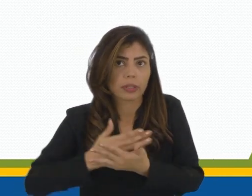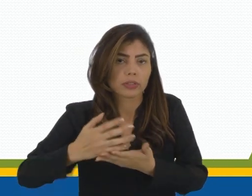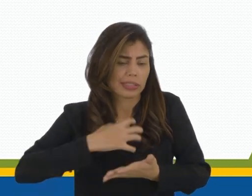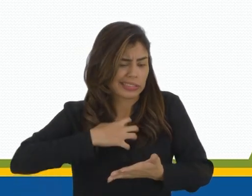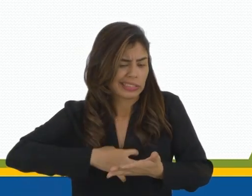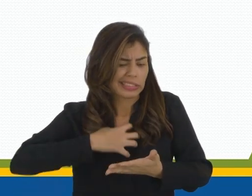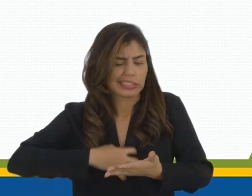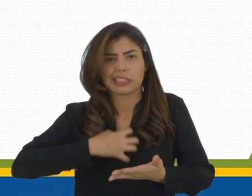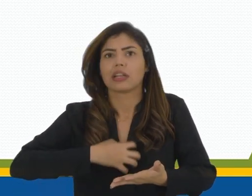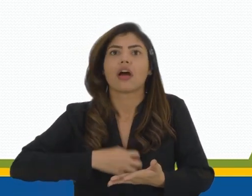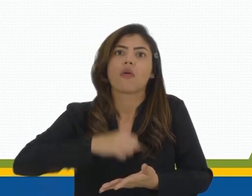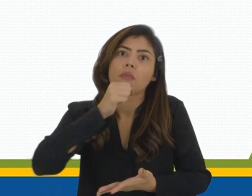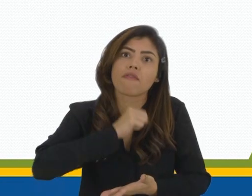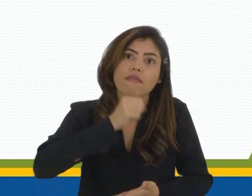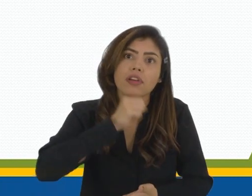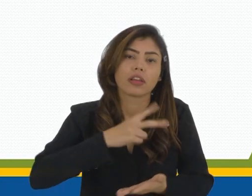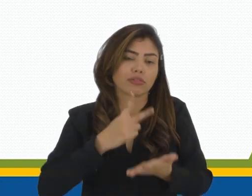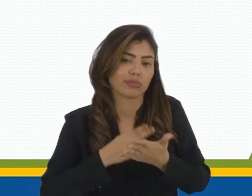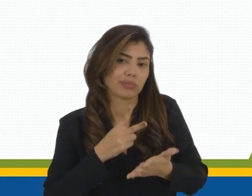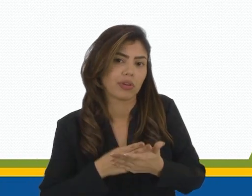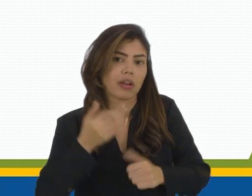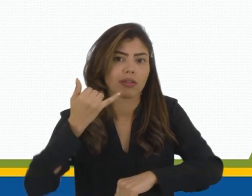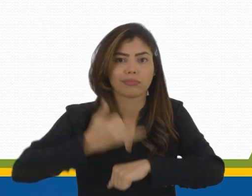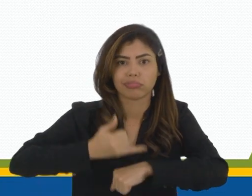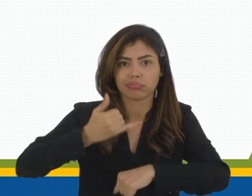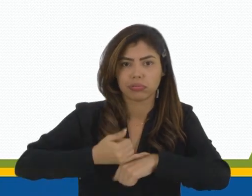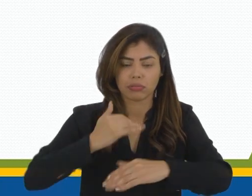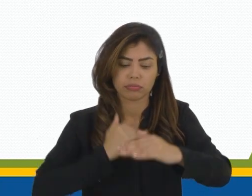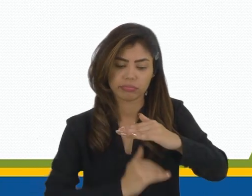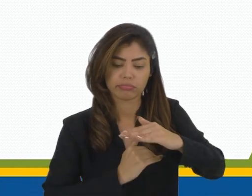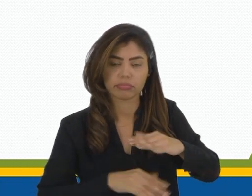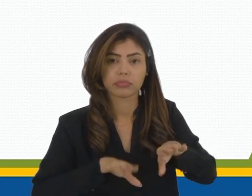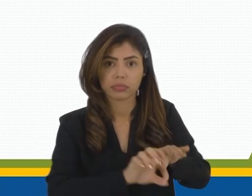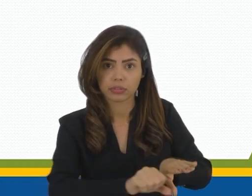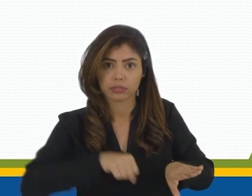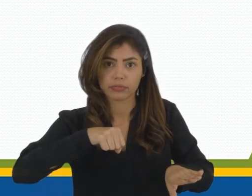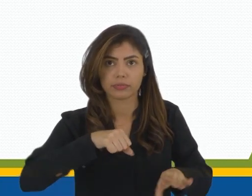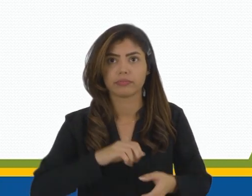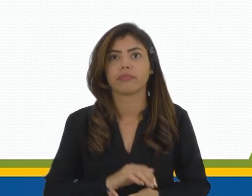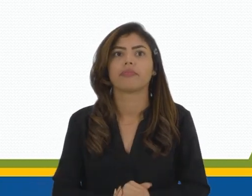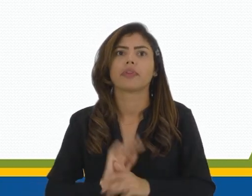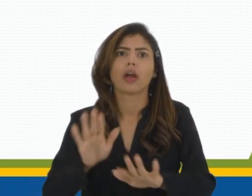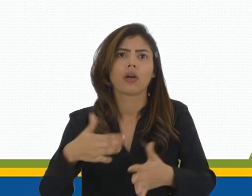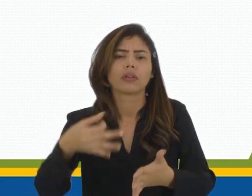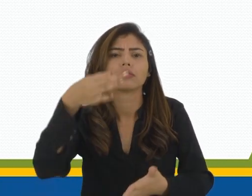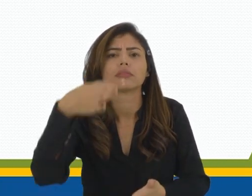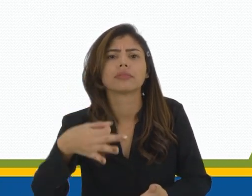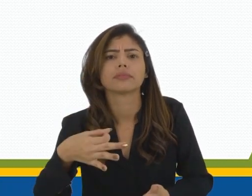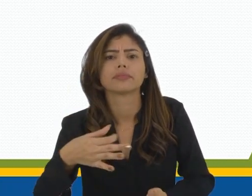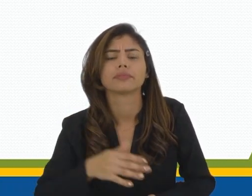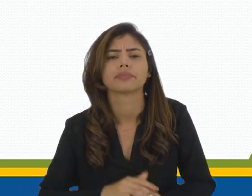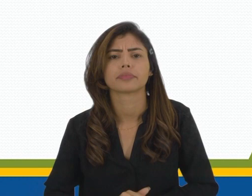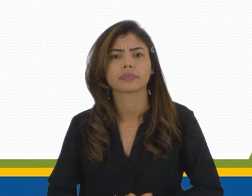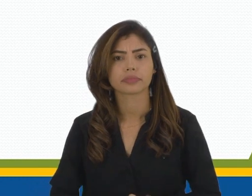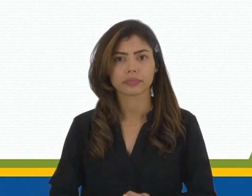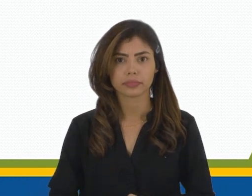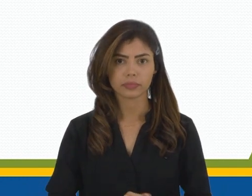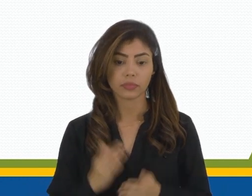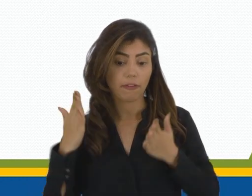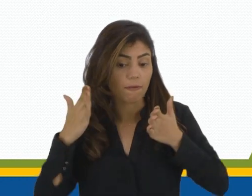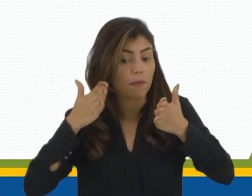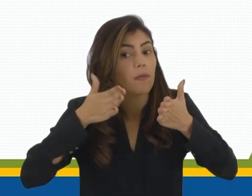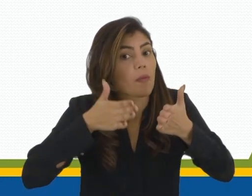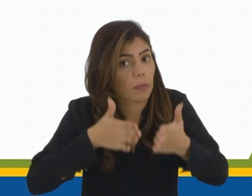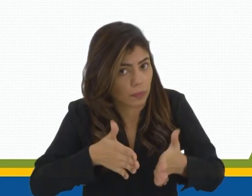a sentir-se como a velha tesoura enferrujando no fundo da gaveta. Estão corretas apenas. Eu quero que vocês foquem